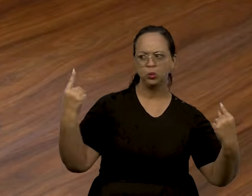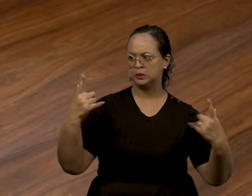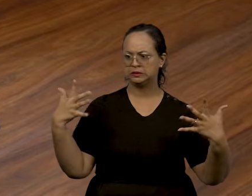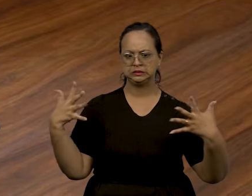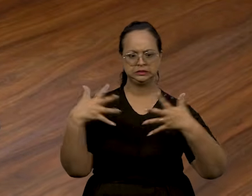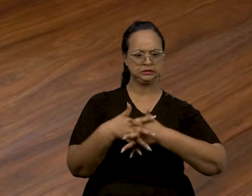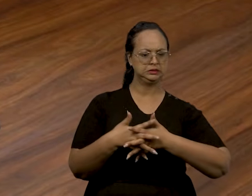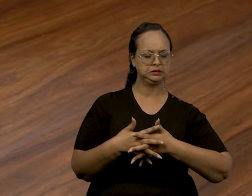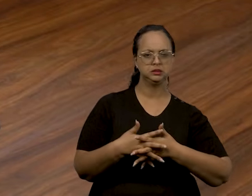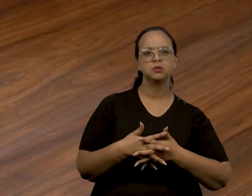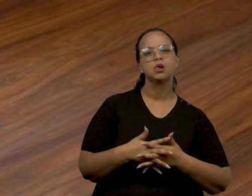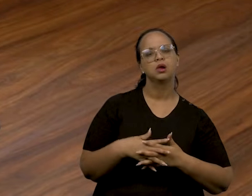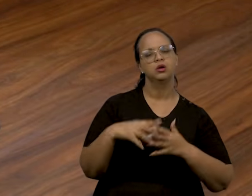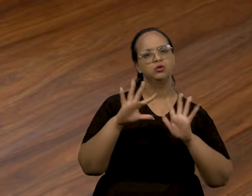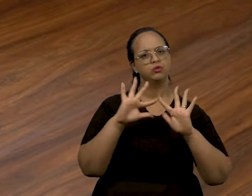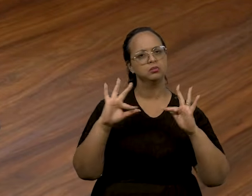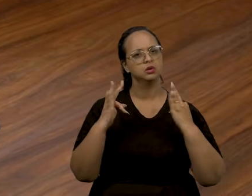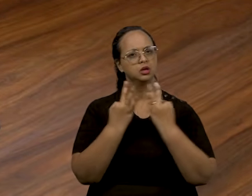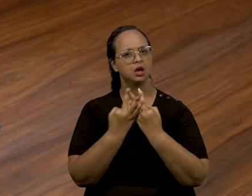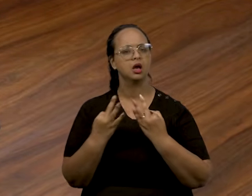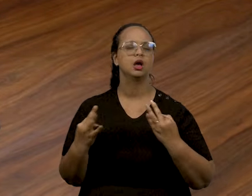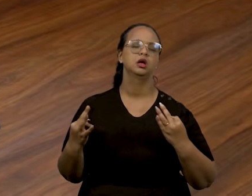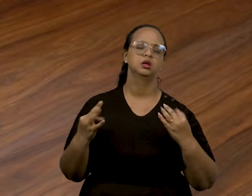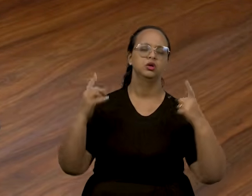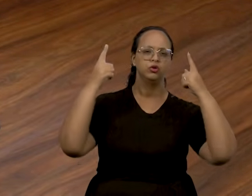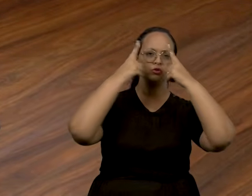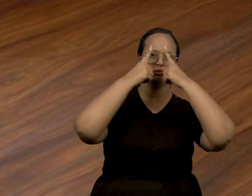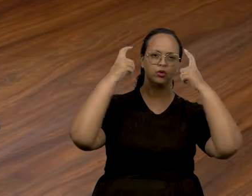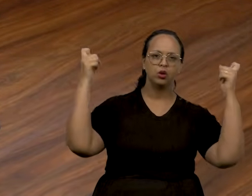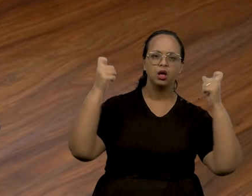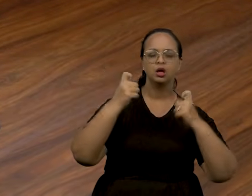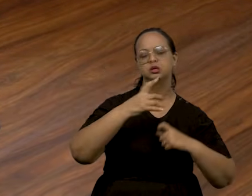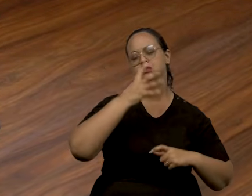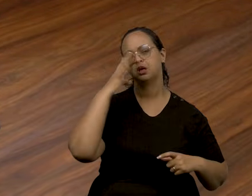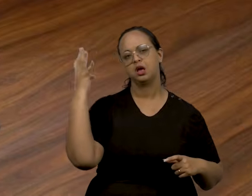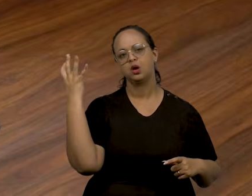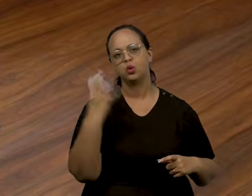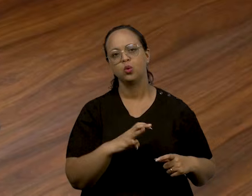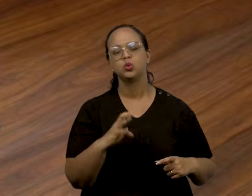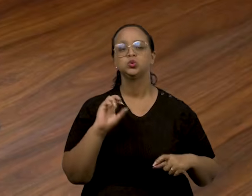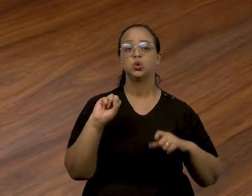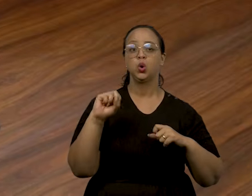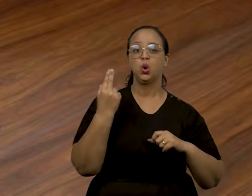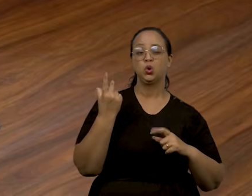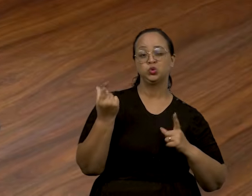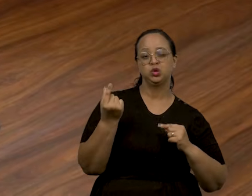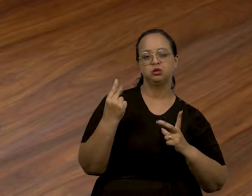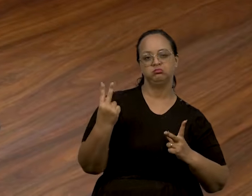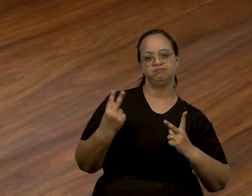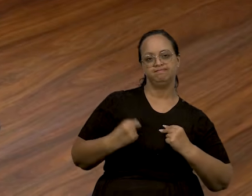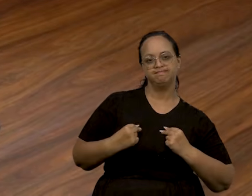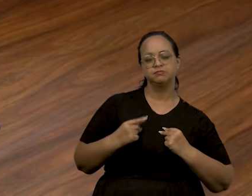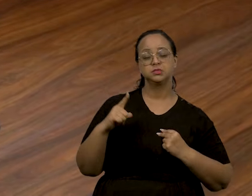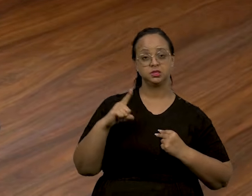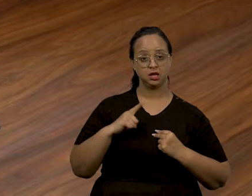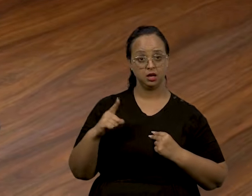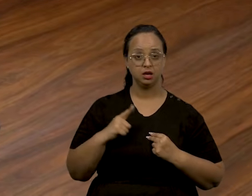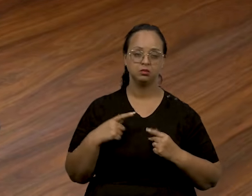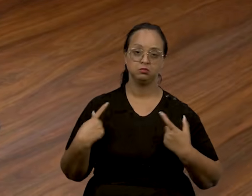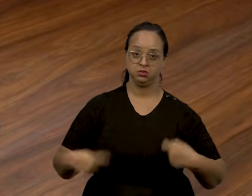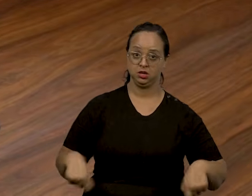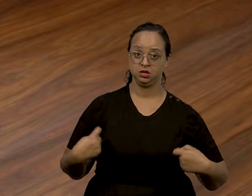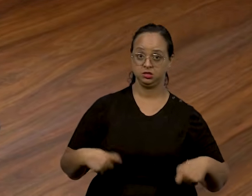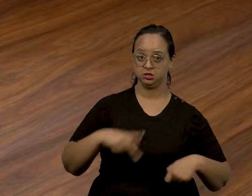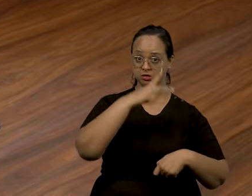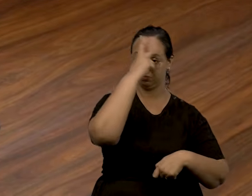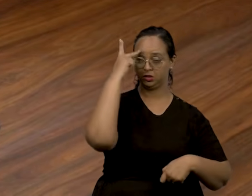você tem que realmente ter um legislador, né, alguém para arbitrar aí o que é de comum acordo para a sociedade,